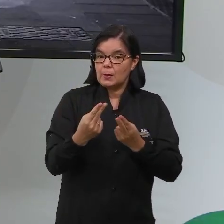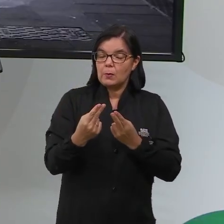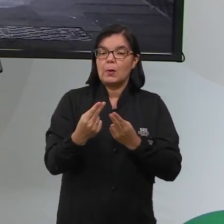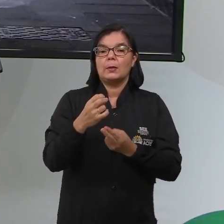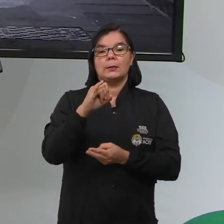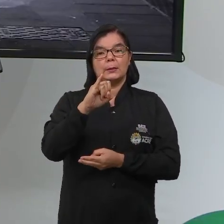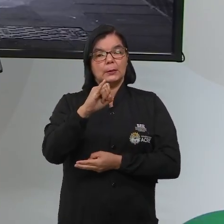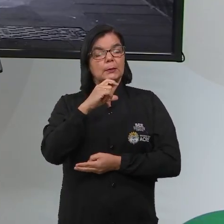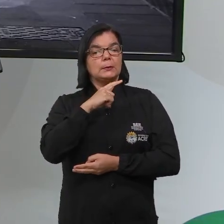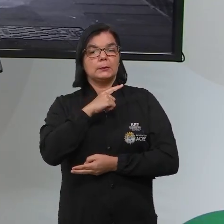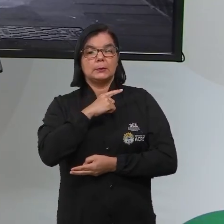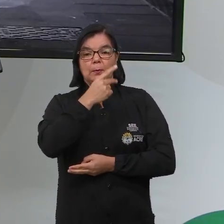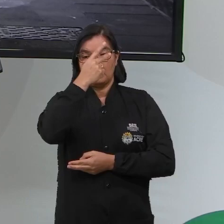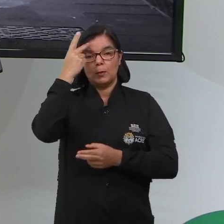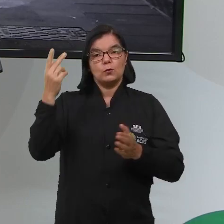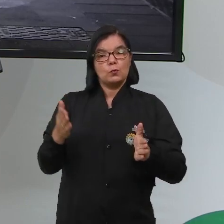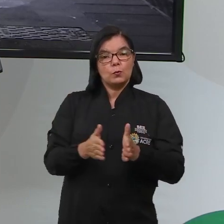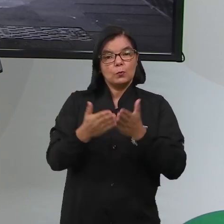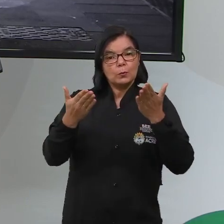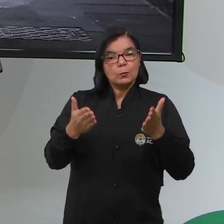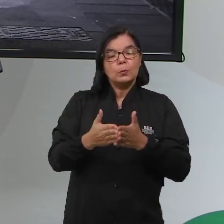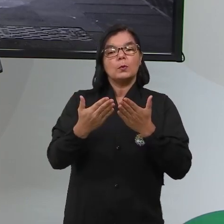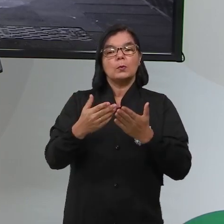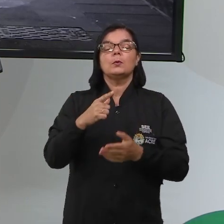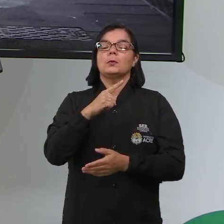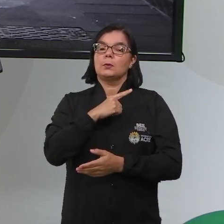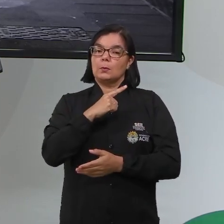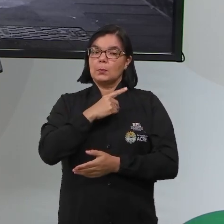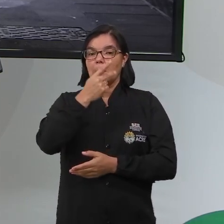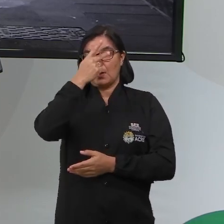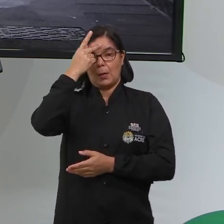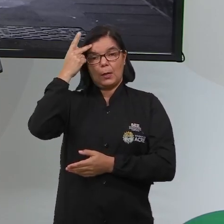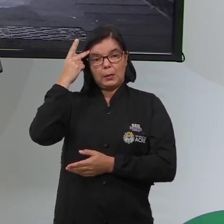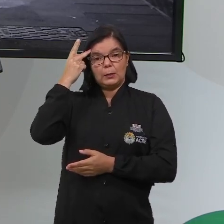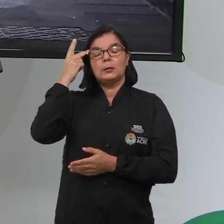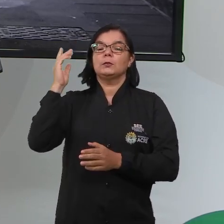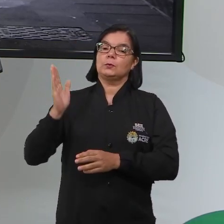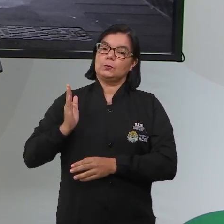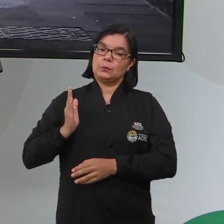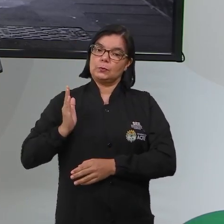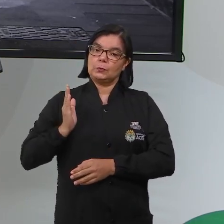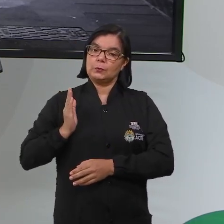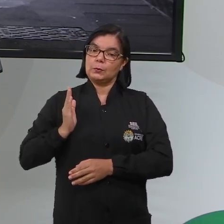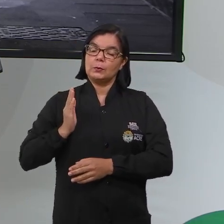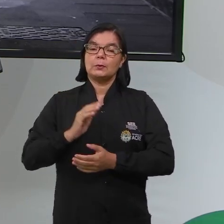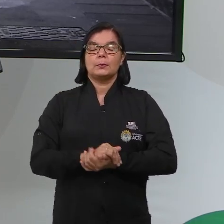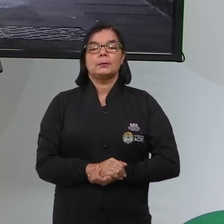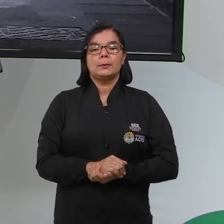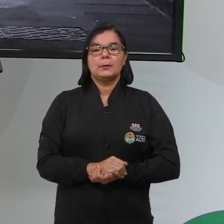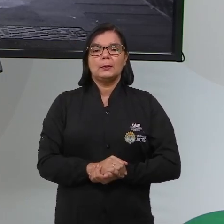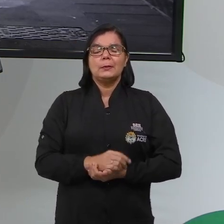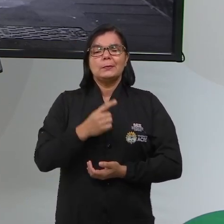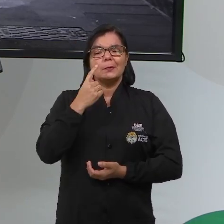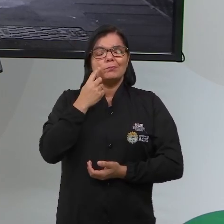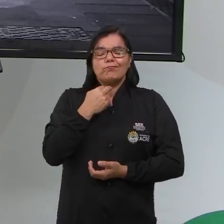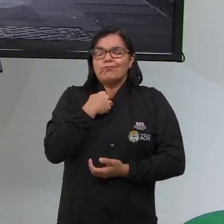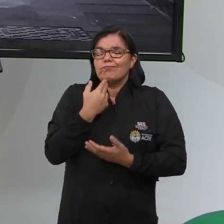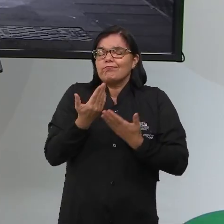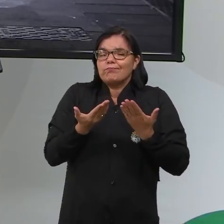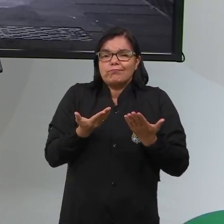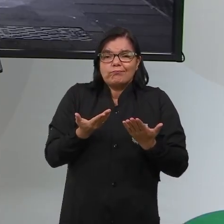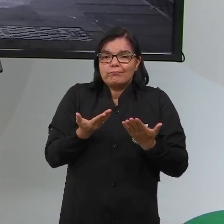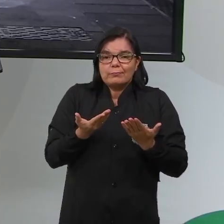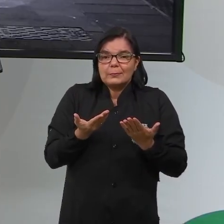se existem pessoas pobres, também vão existir as pessoas ricas, né? Então, nós não podemos